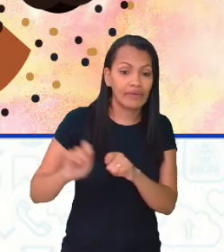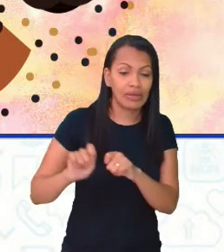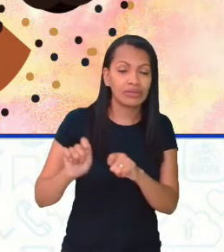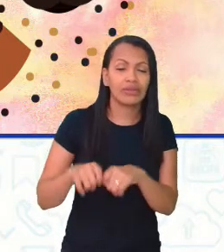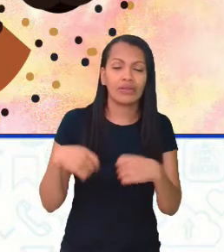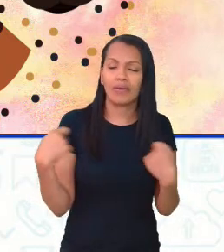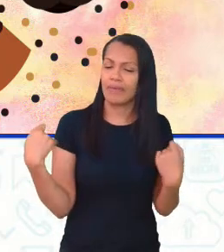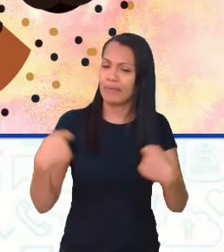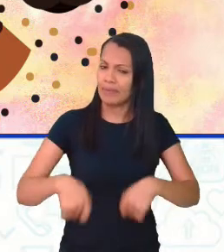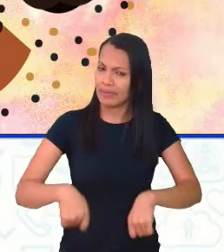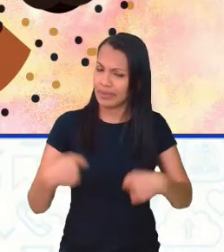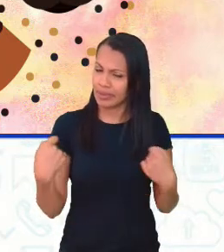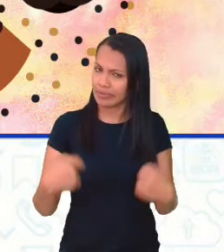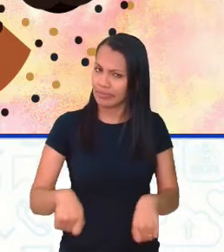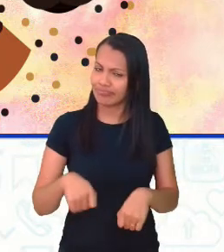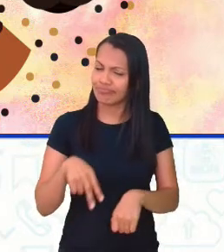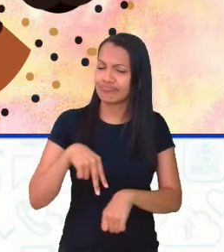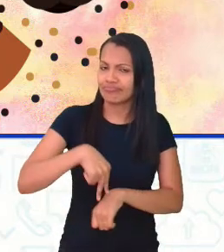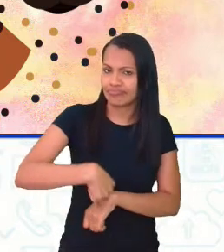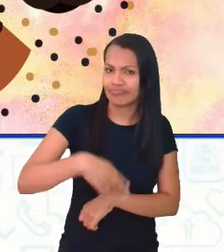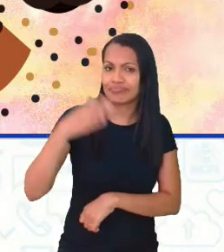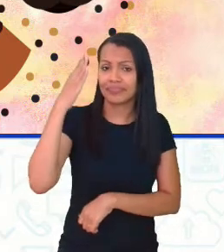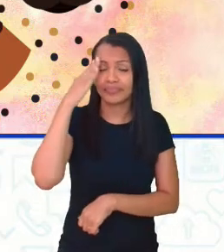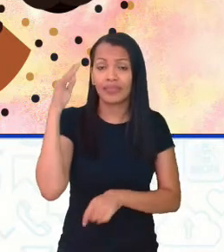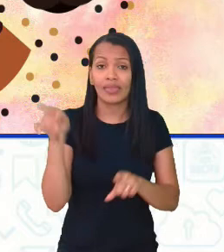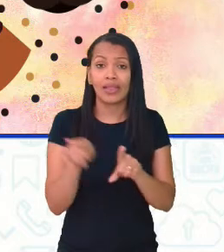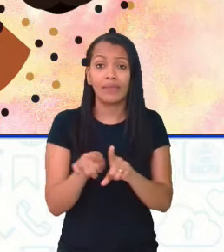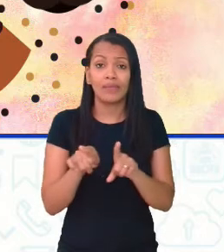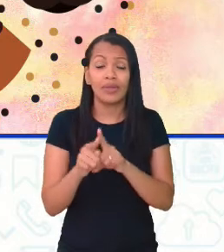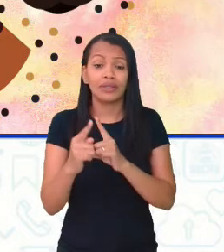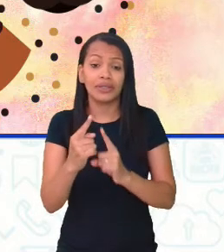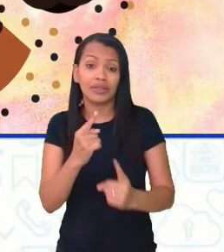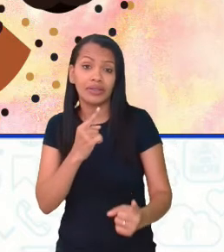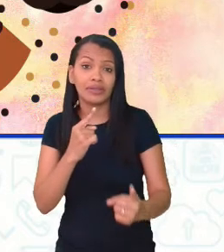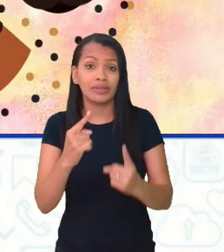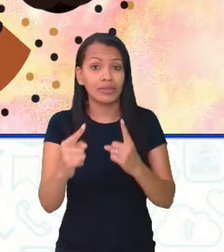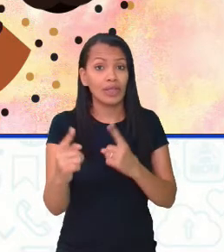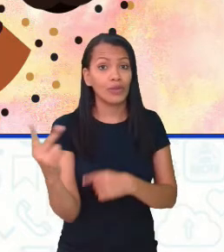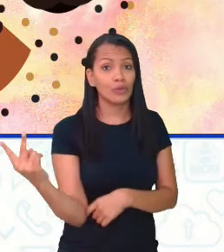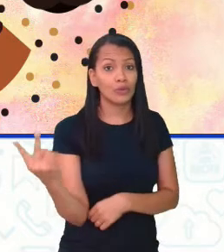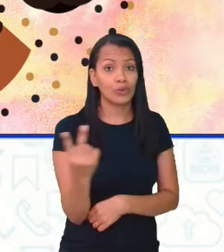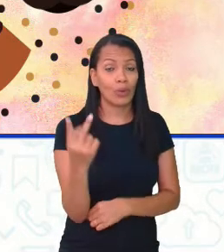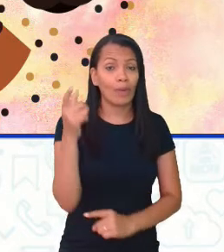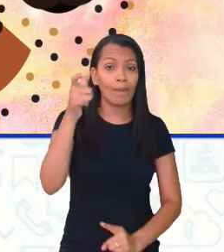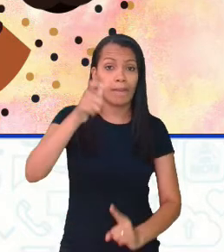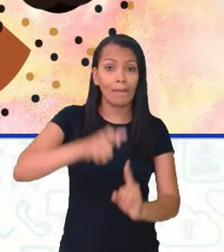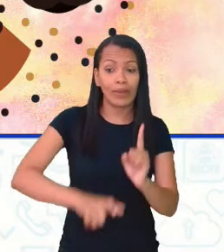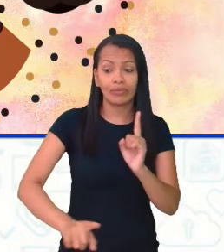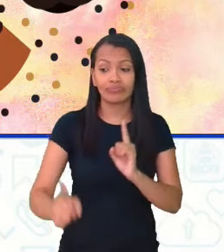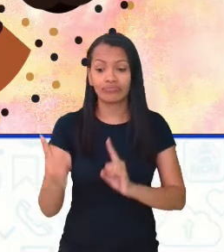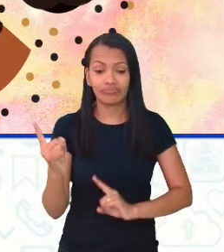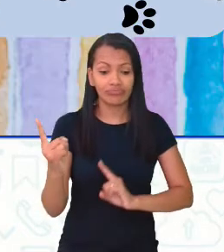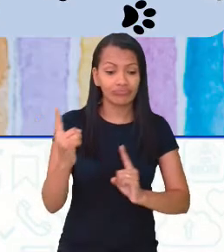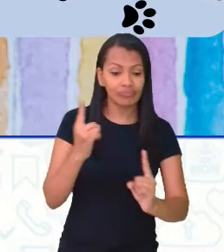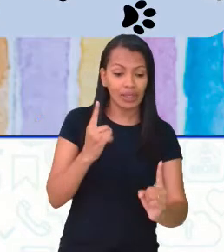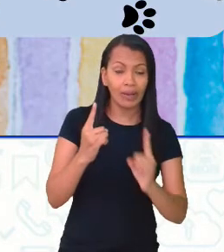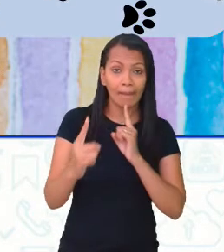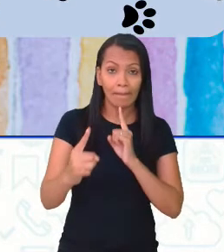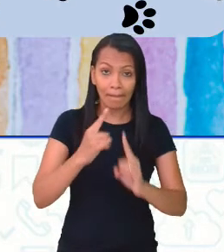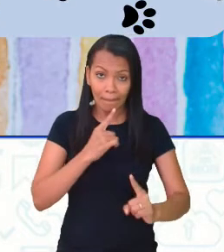conta dessas situações. E você também tem um diálogo completamente instaurado entre as duas personagens, a interação entre elas,